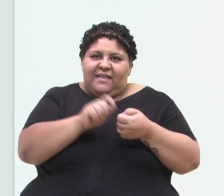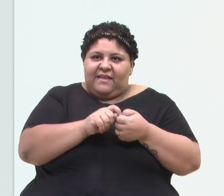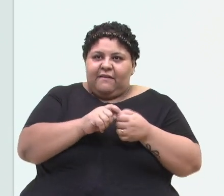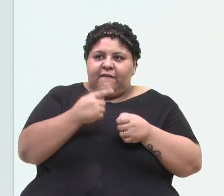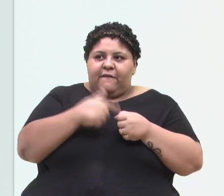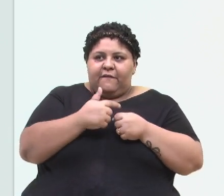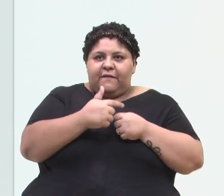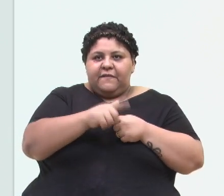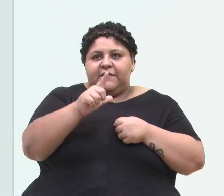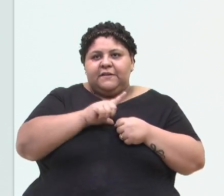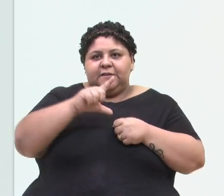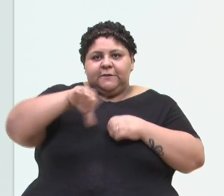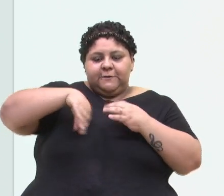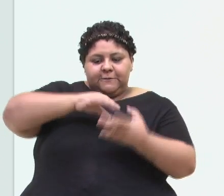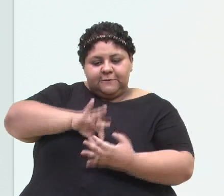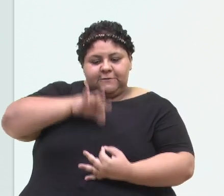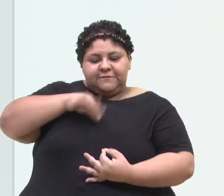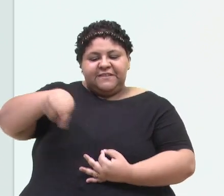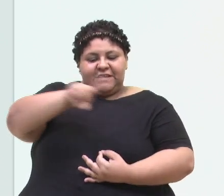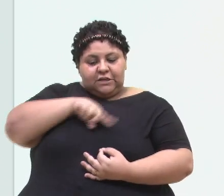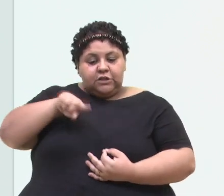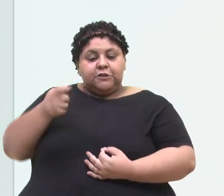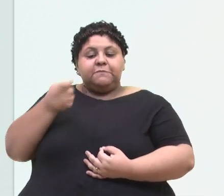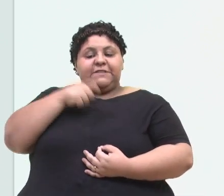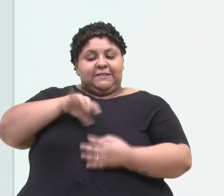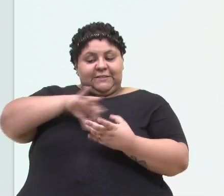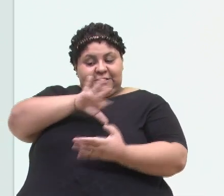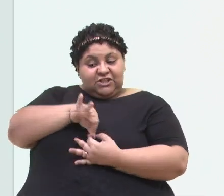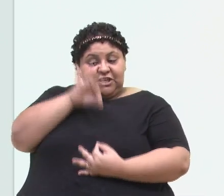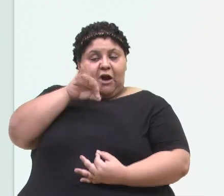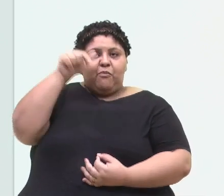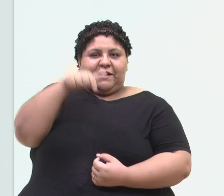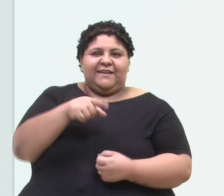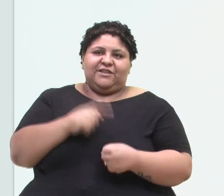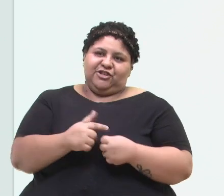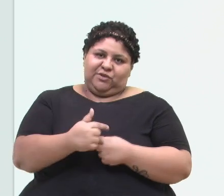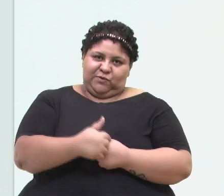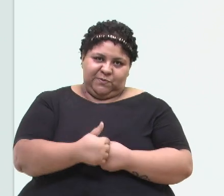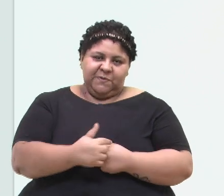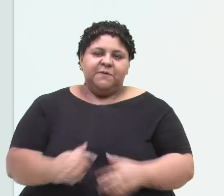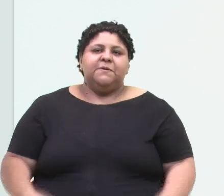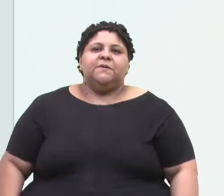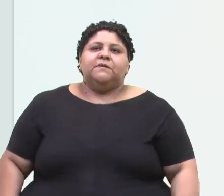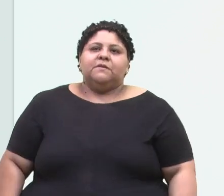tenham alma. E a gente está precisando de alma em Caxias do Sul.